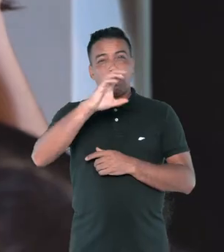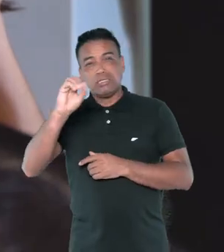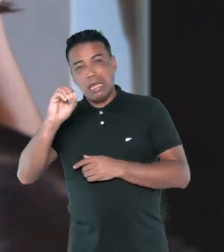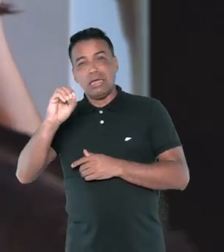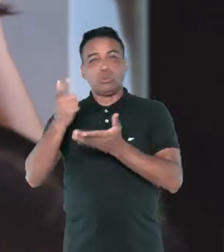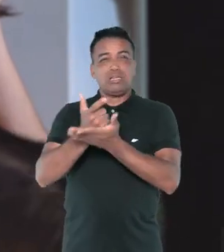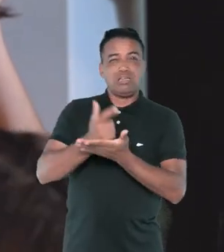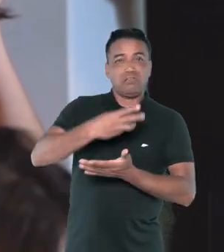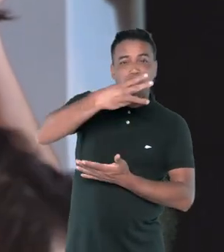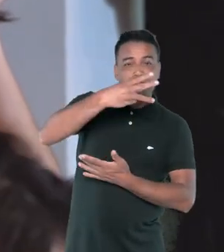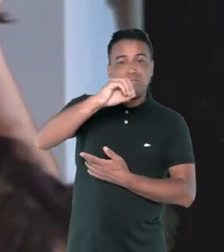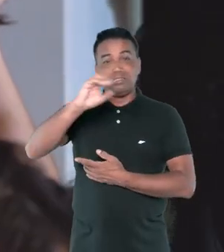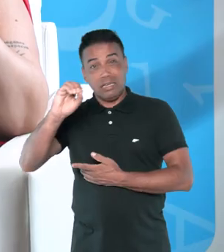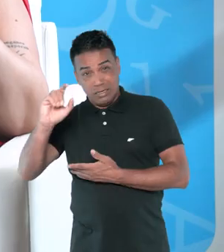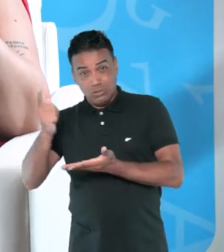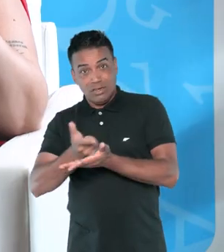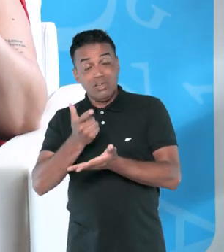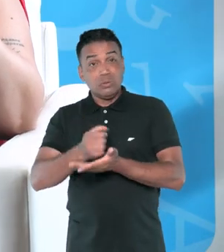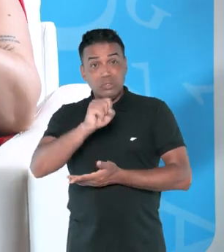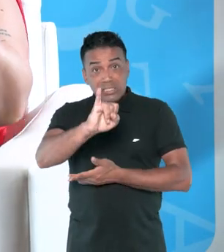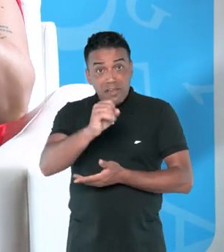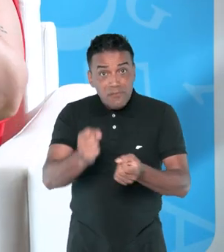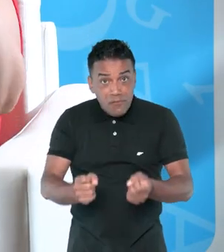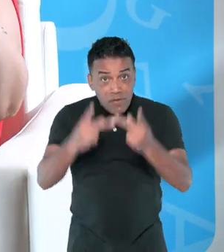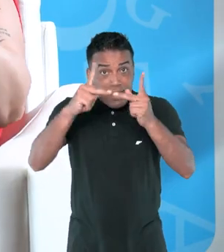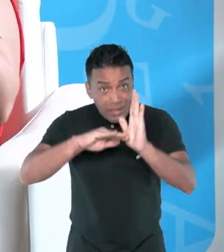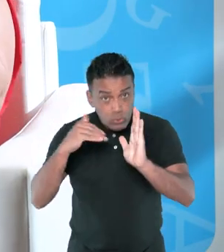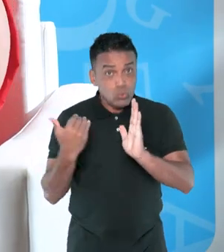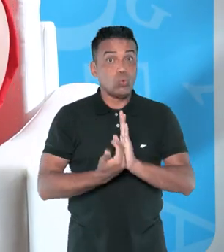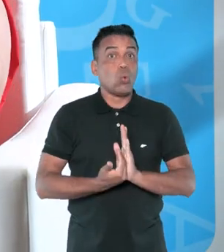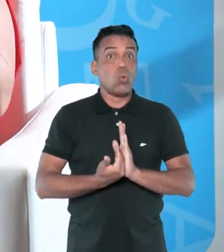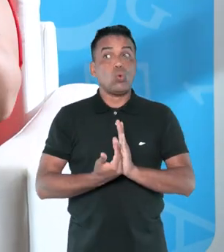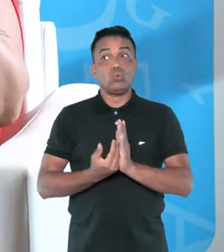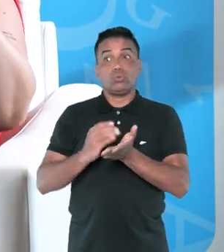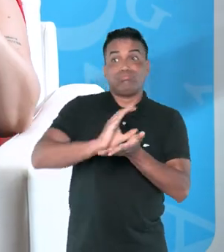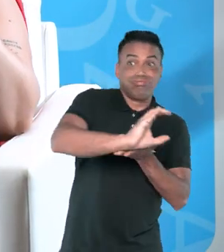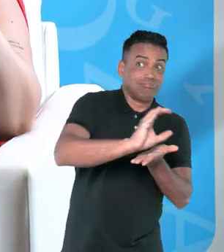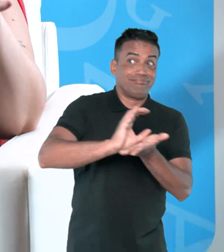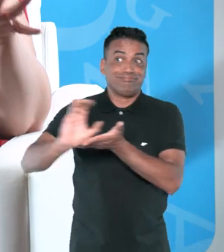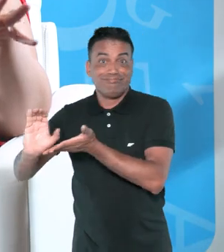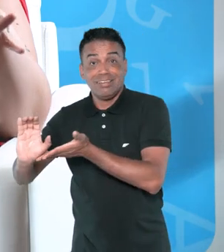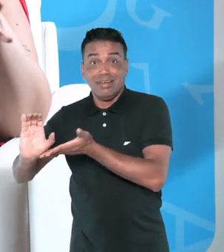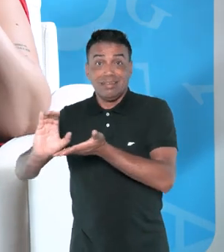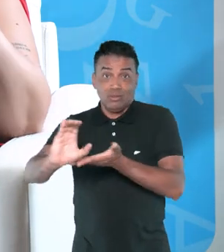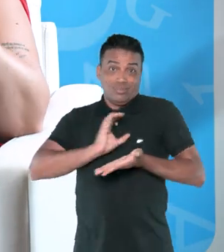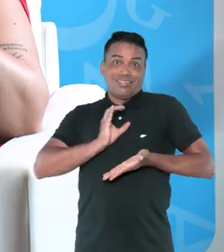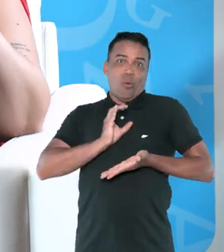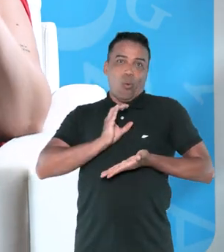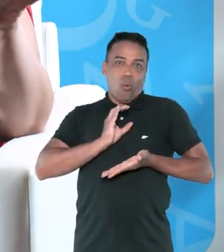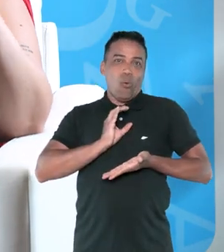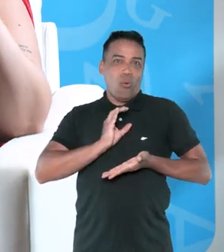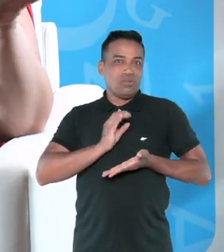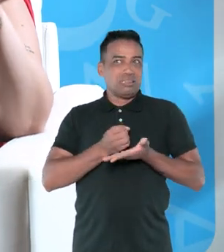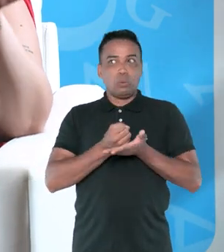300 livros, uma coisa assim. Se vender tudo, tanto vai para a gráfica, tanto vai para não sei o quê, e tanto é seu.